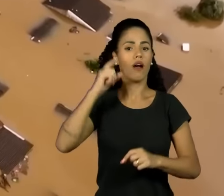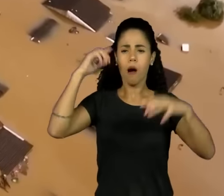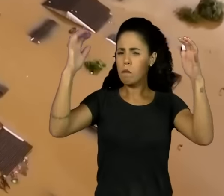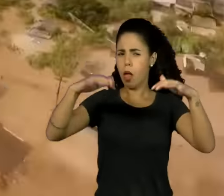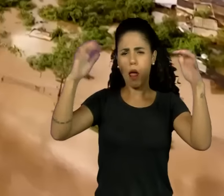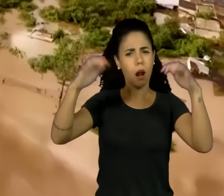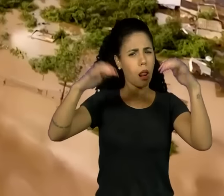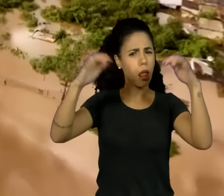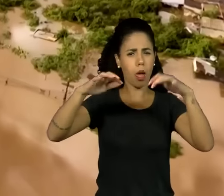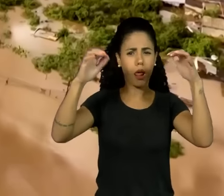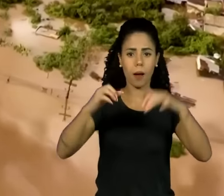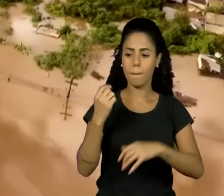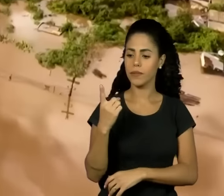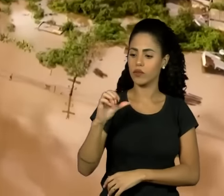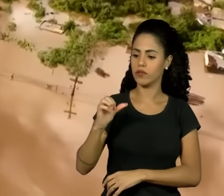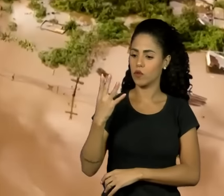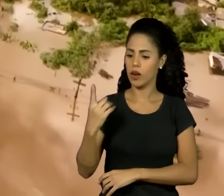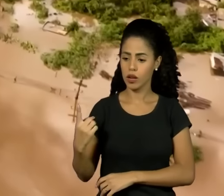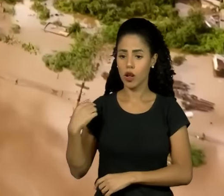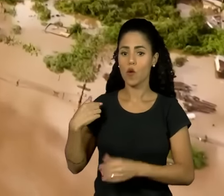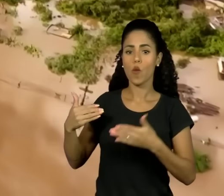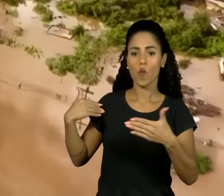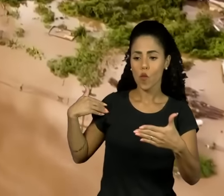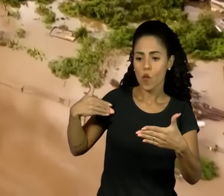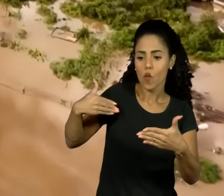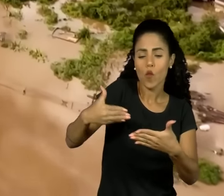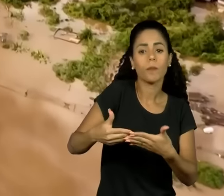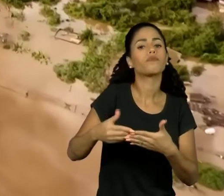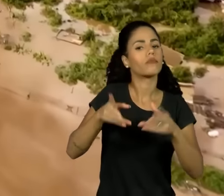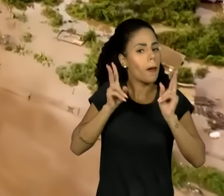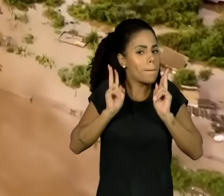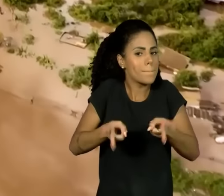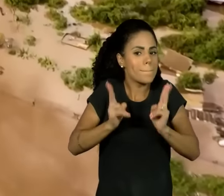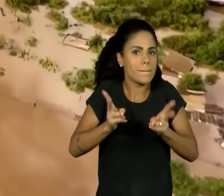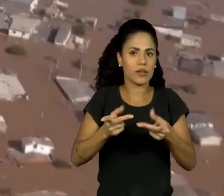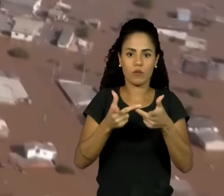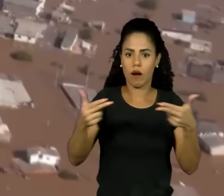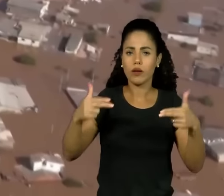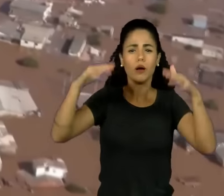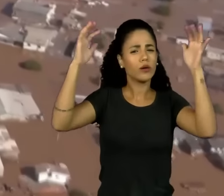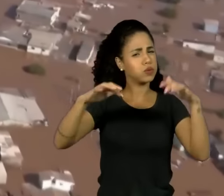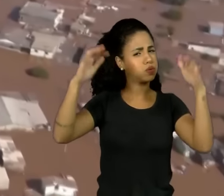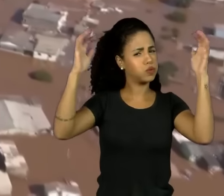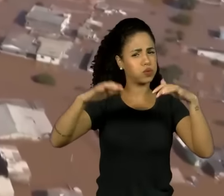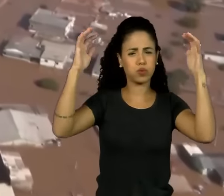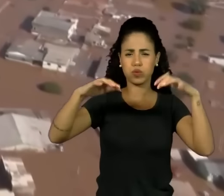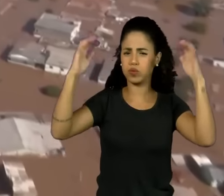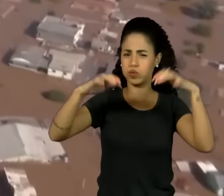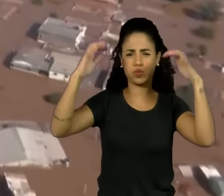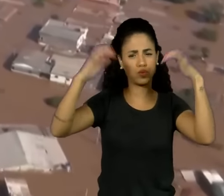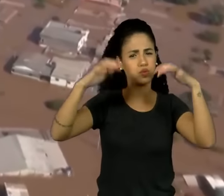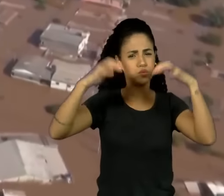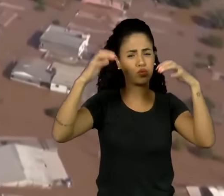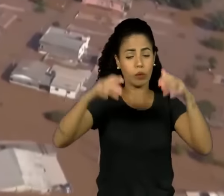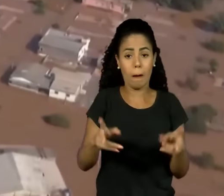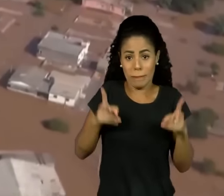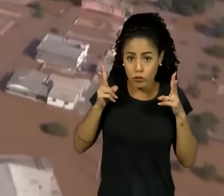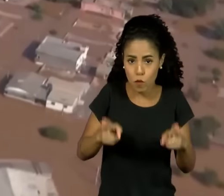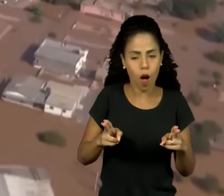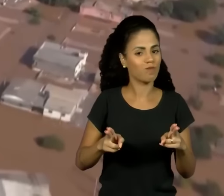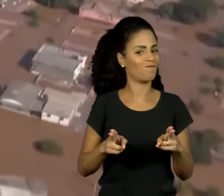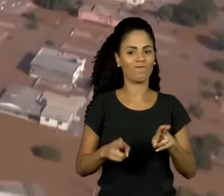Alegre. Em 1941, o Rio Grande do Sul enfrentou outra enchente de grandes proporções, mas não